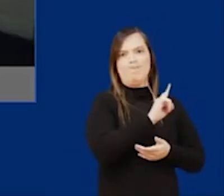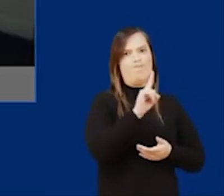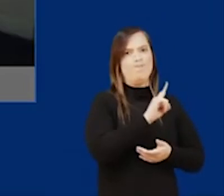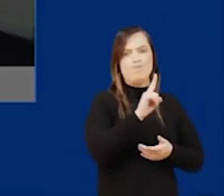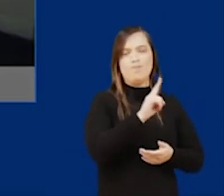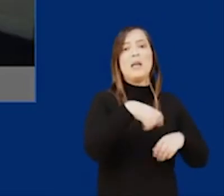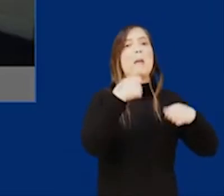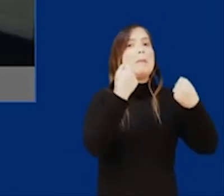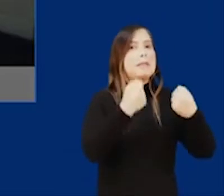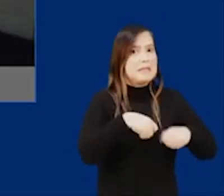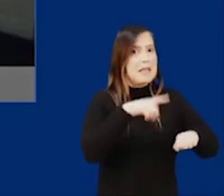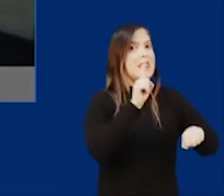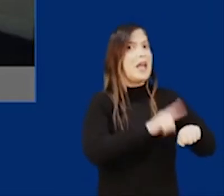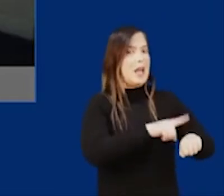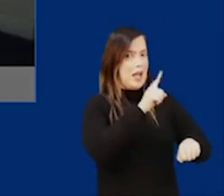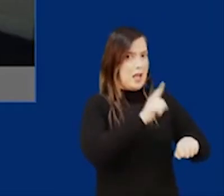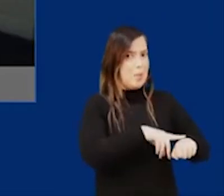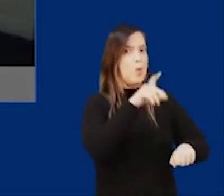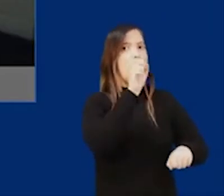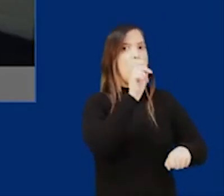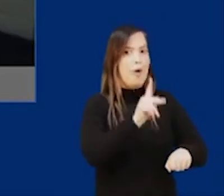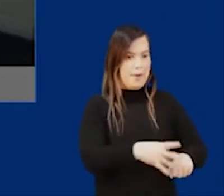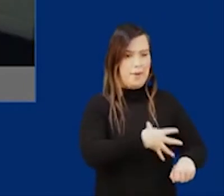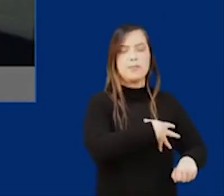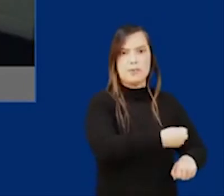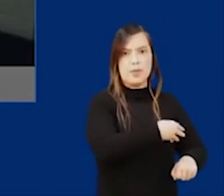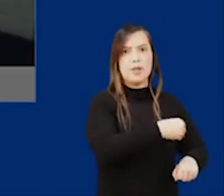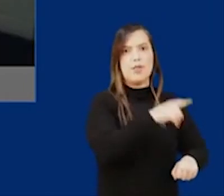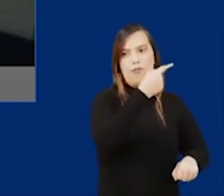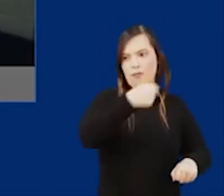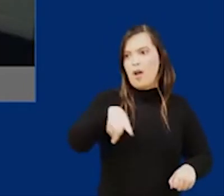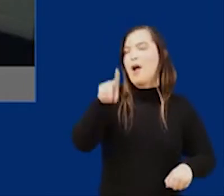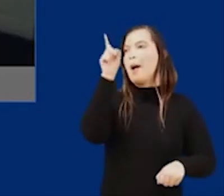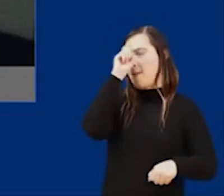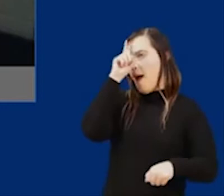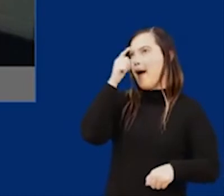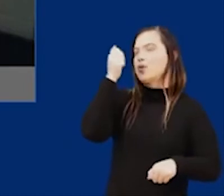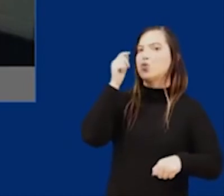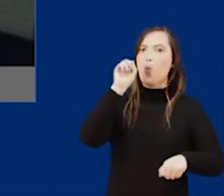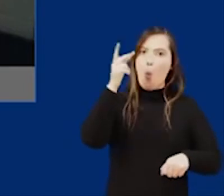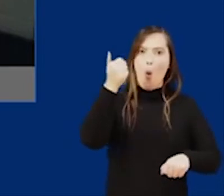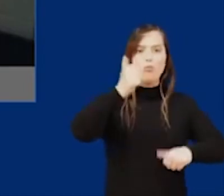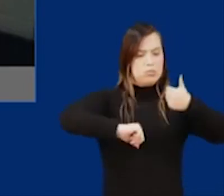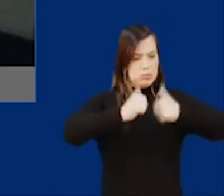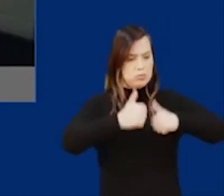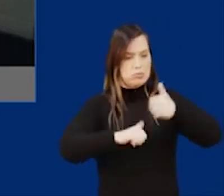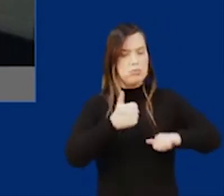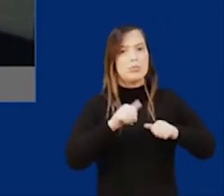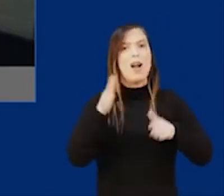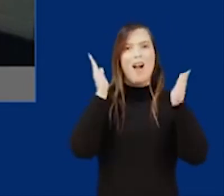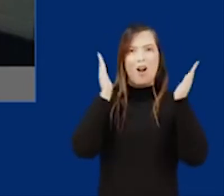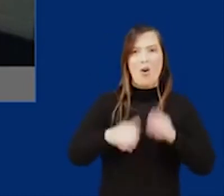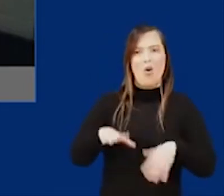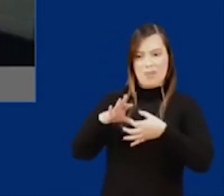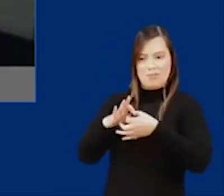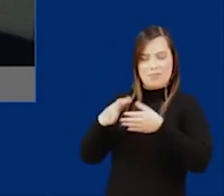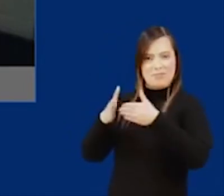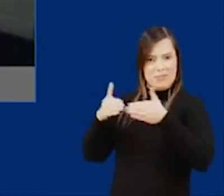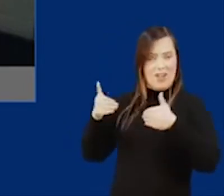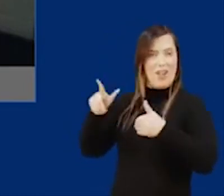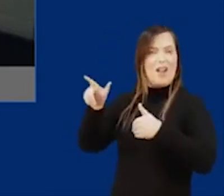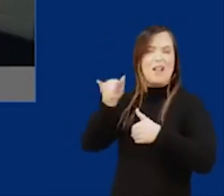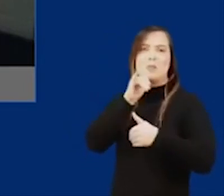disponível quando o bebê mama em livre demanda, então se ela tem que ir no médico, ela tem que sair, se ela tem que fazer um exame, se essa mulher não tem licença maternidade porque é autônoma e tem que